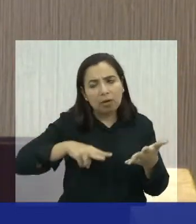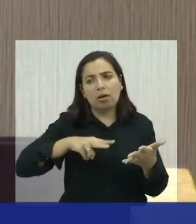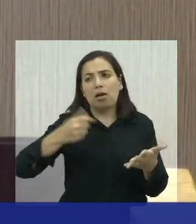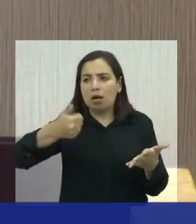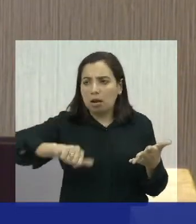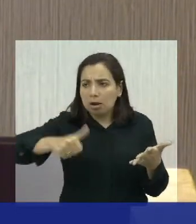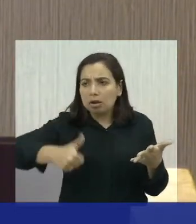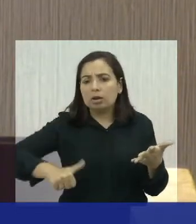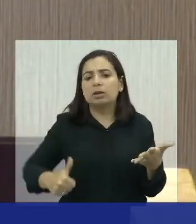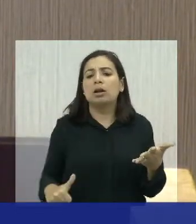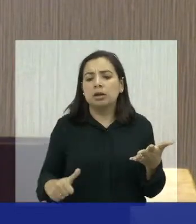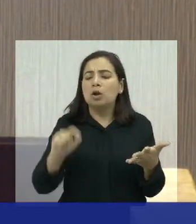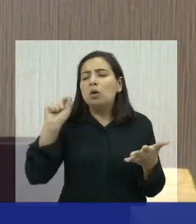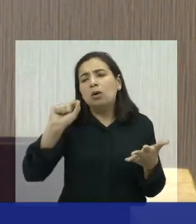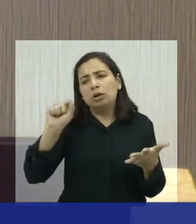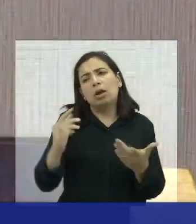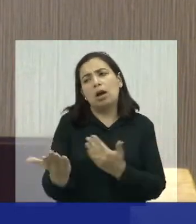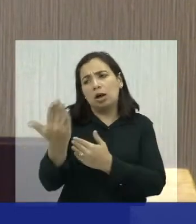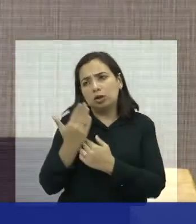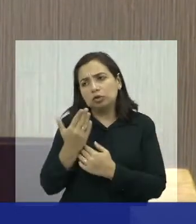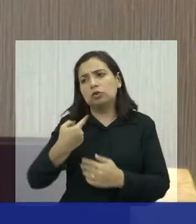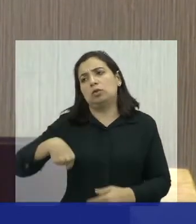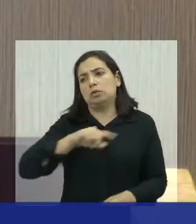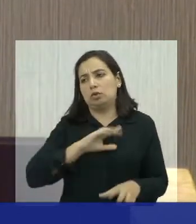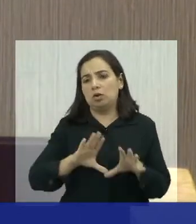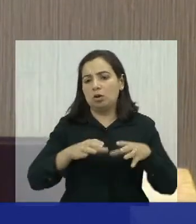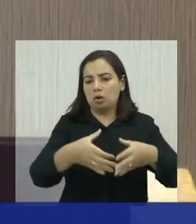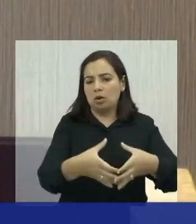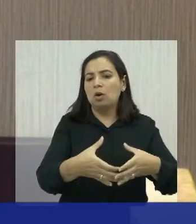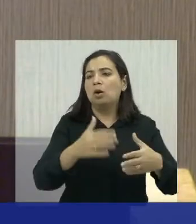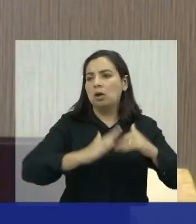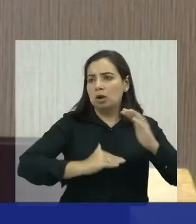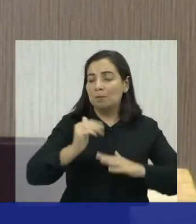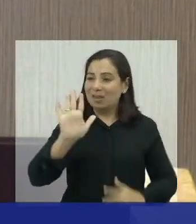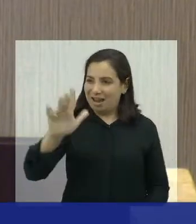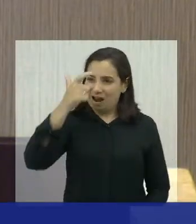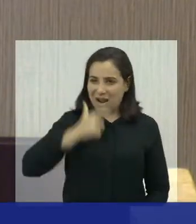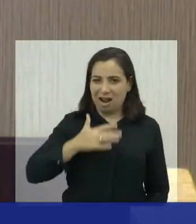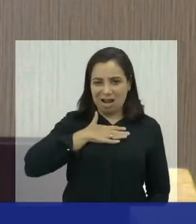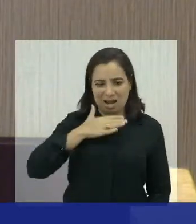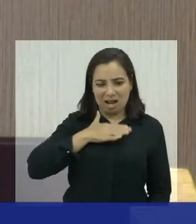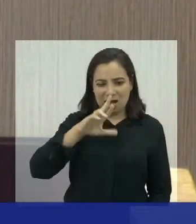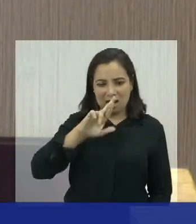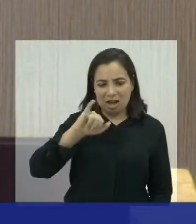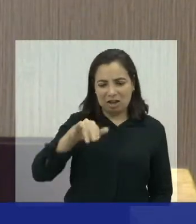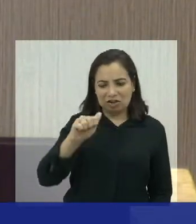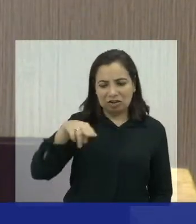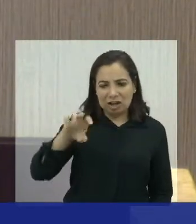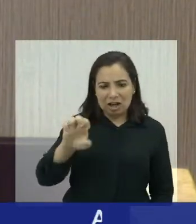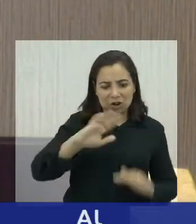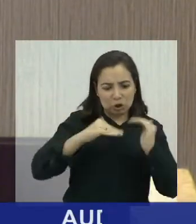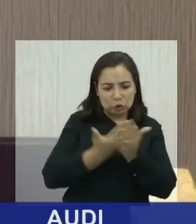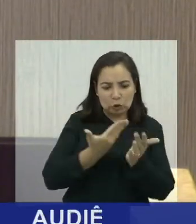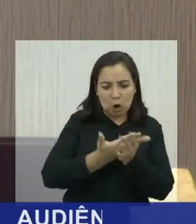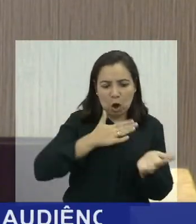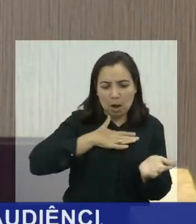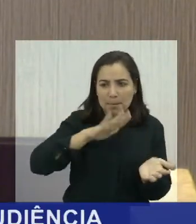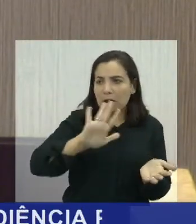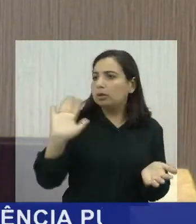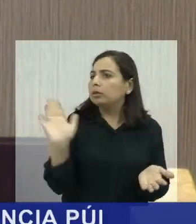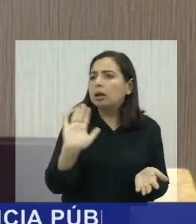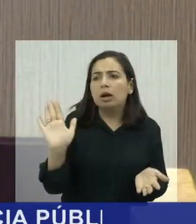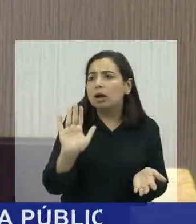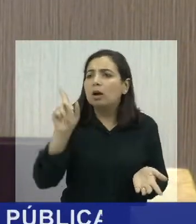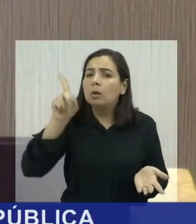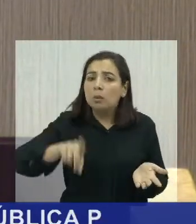a favorecer a nossa atividade. Não é favorecer a Rejane ou a escola A, B ou C. É favorecer